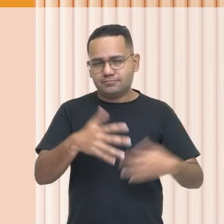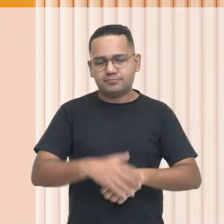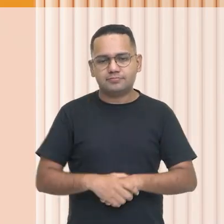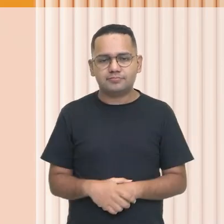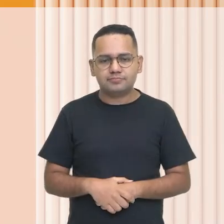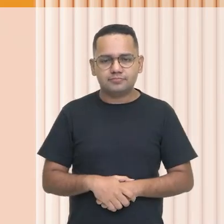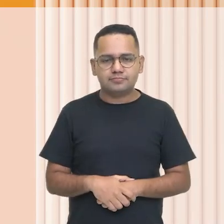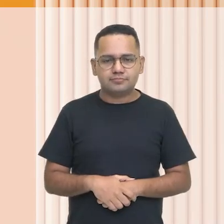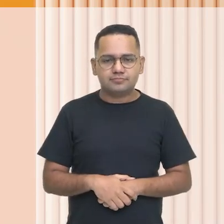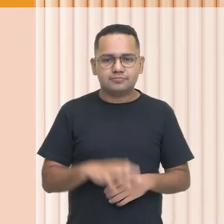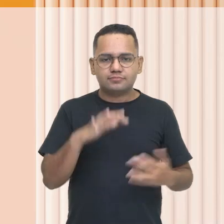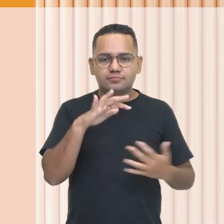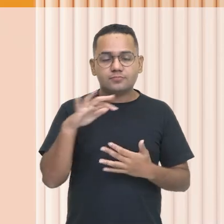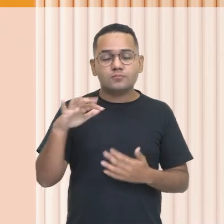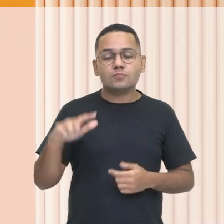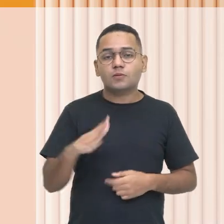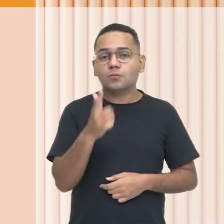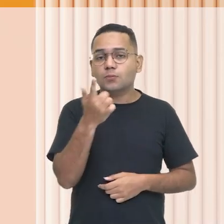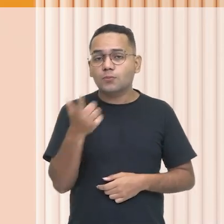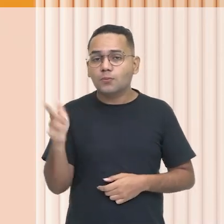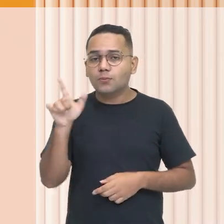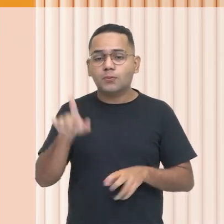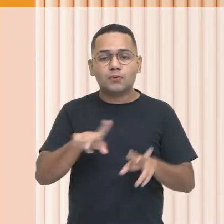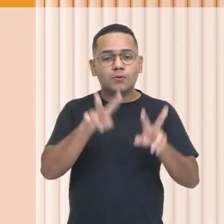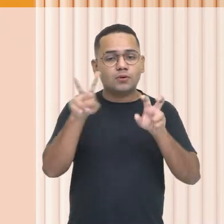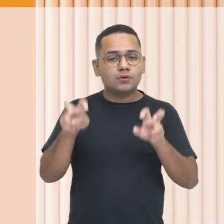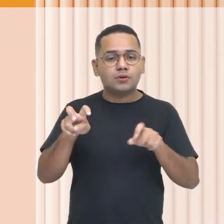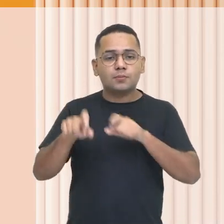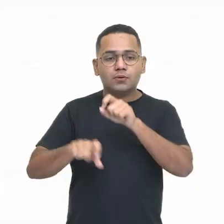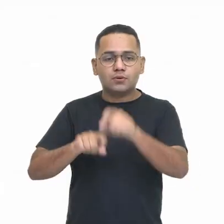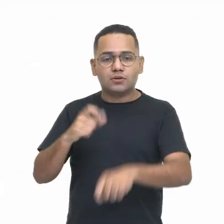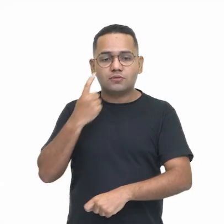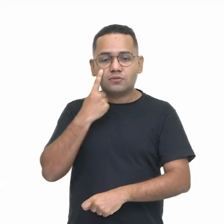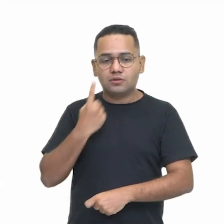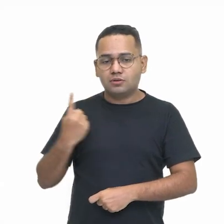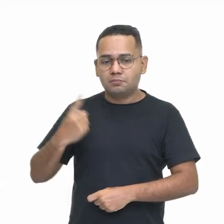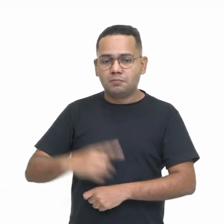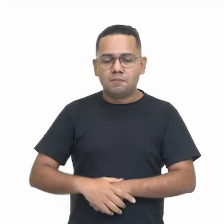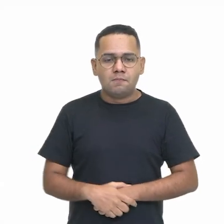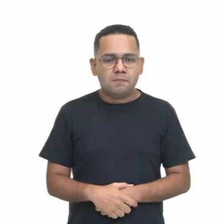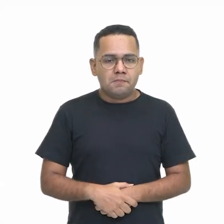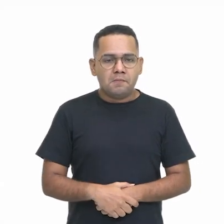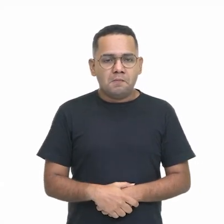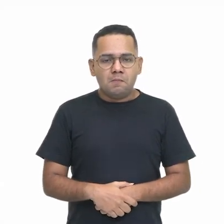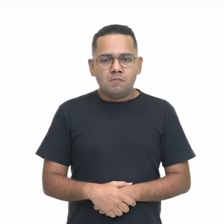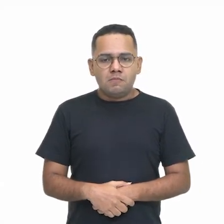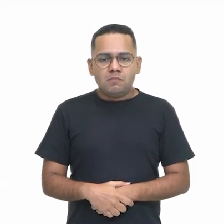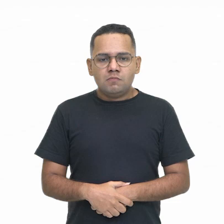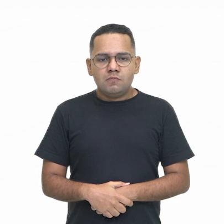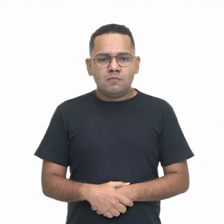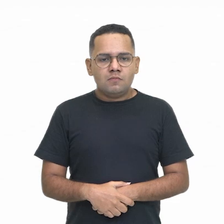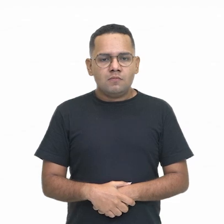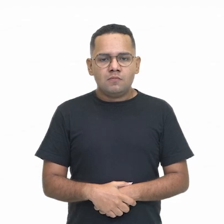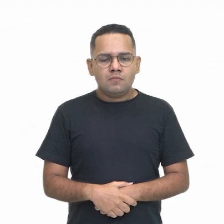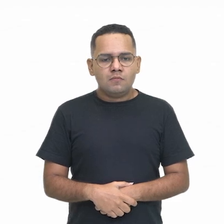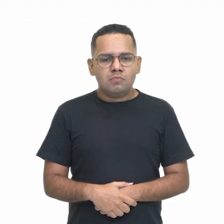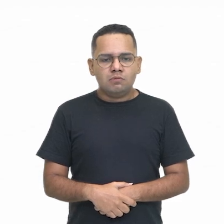e vamos agora, né, verificar o Império de Gana. Tá? Olha só,